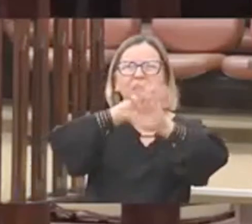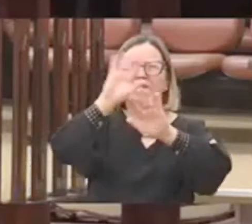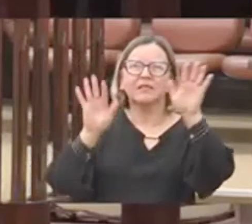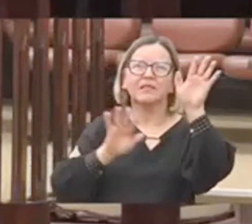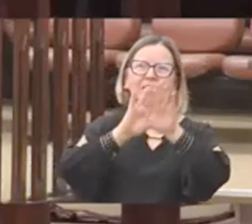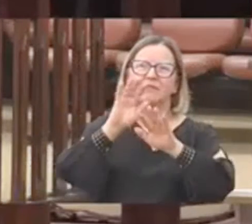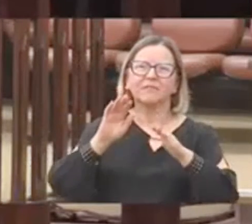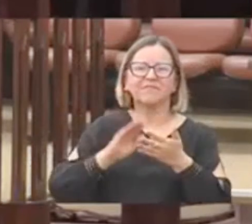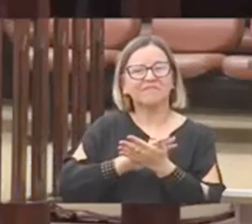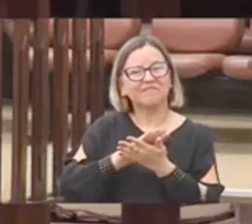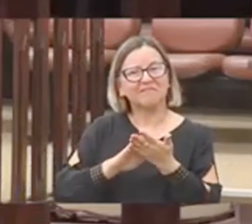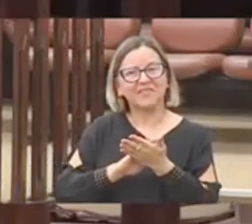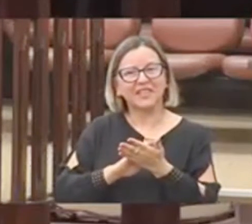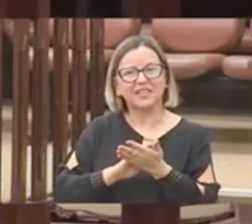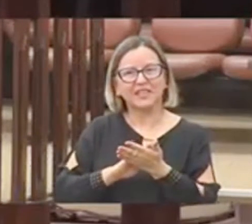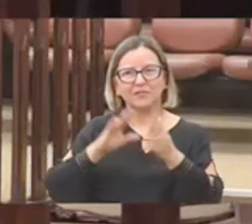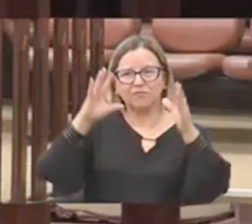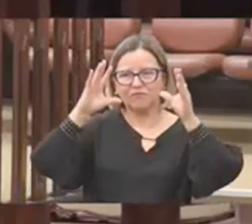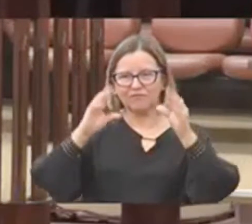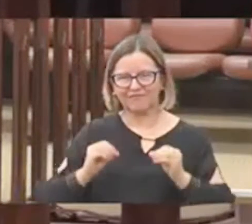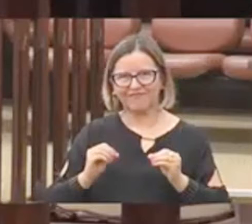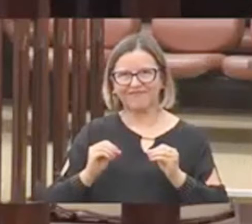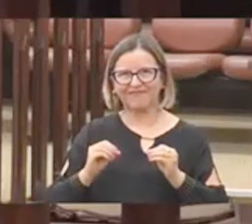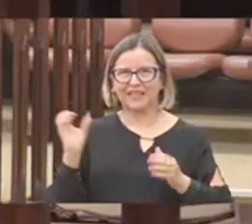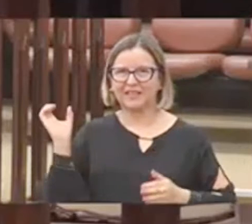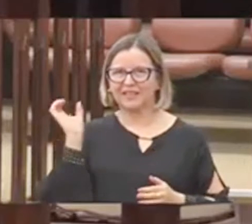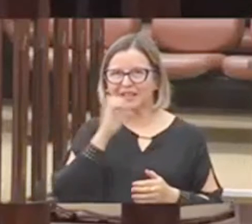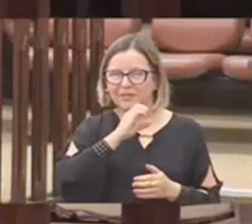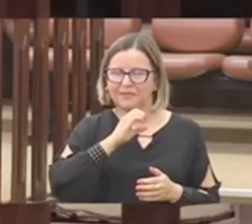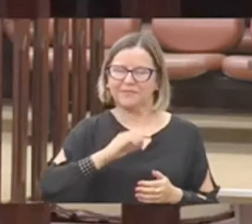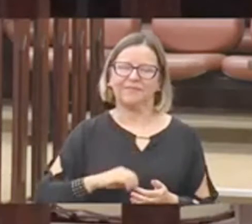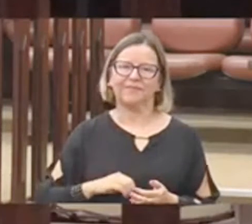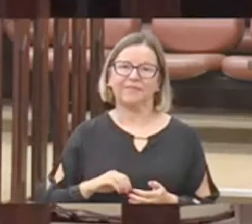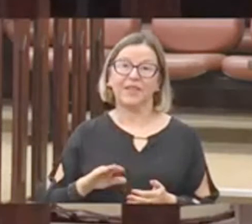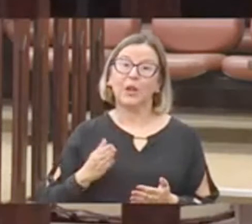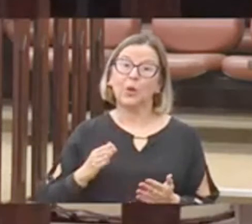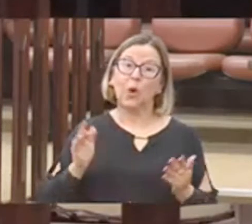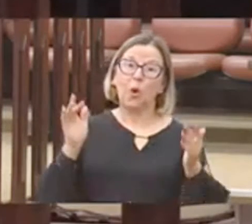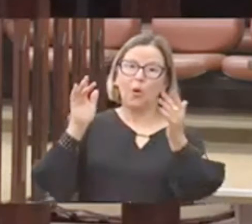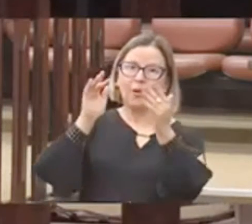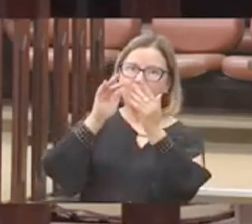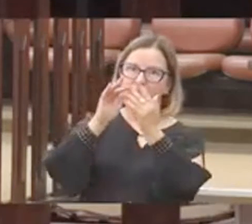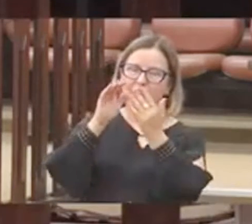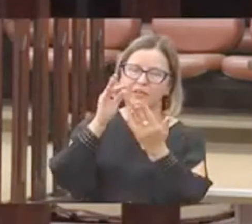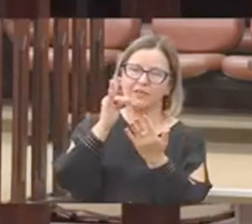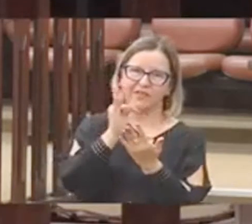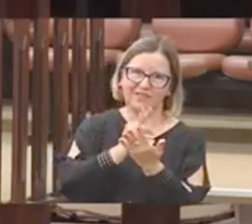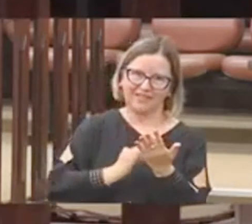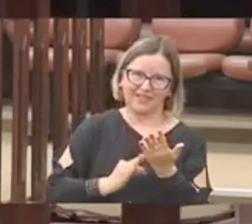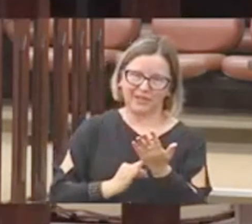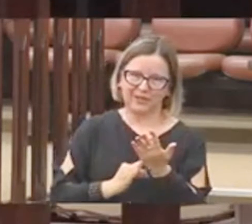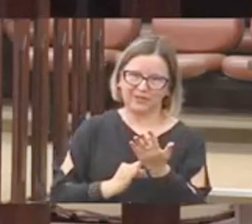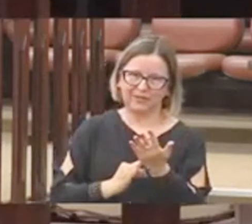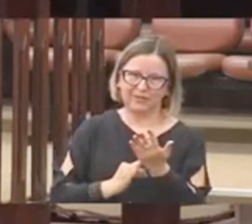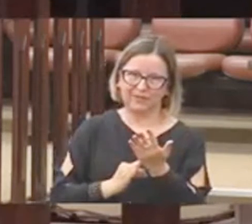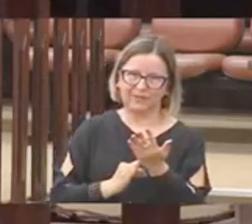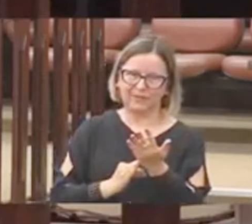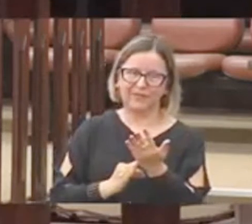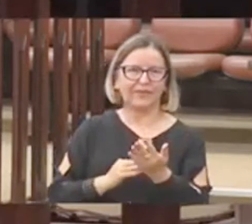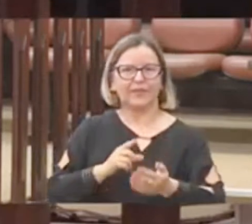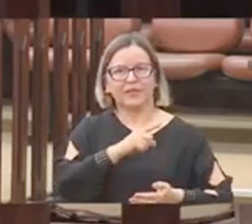É isso que o texto está nos dizendo. Qual o objetivo do texto? É você ser colocado no seu devido